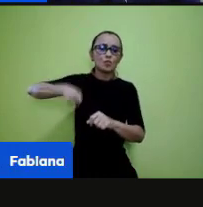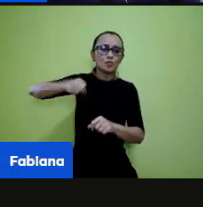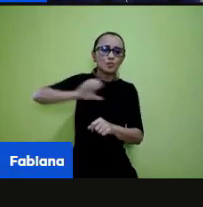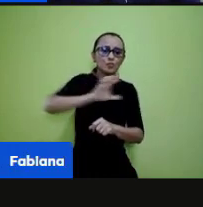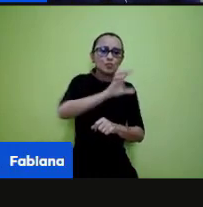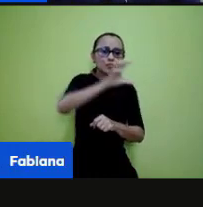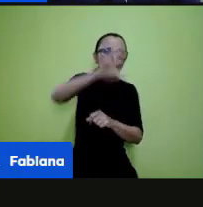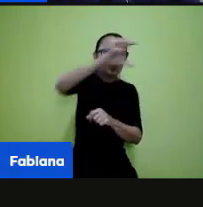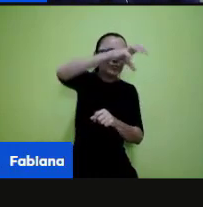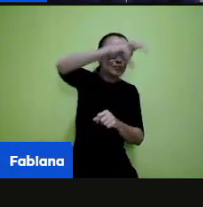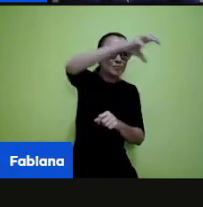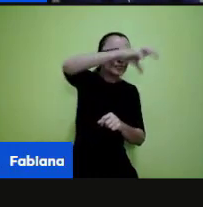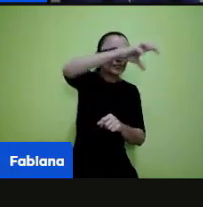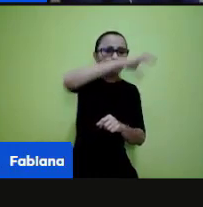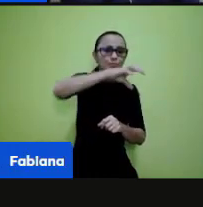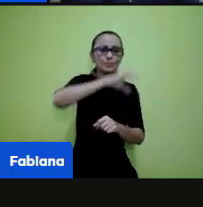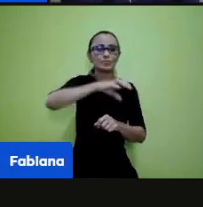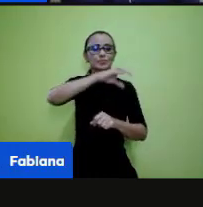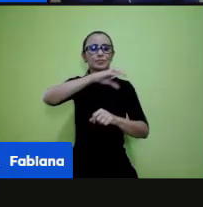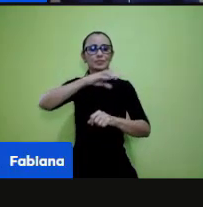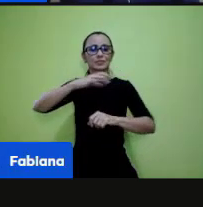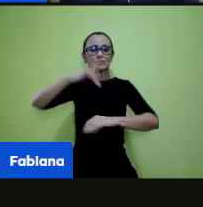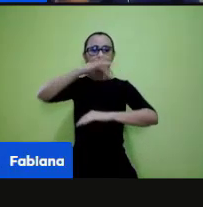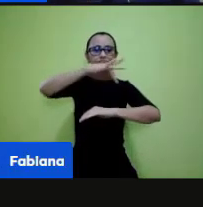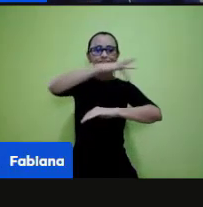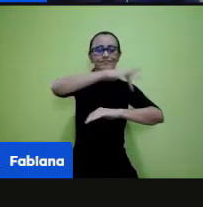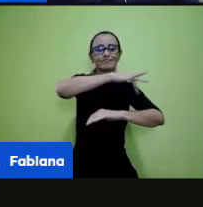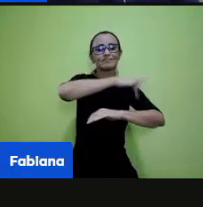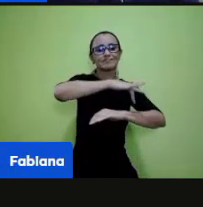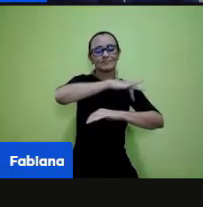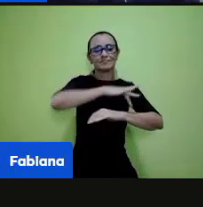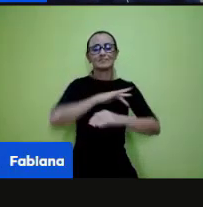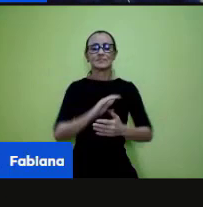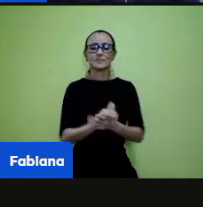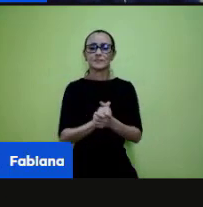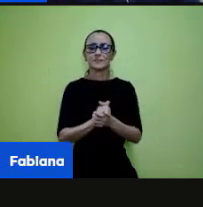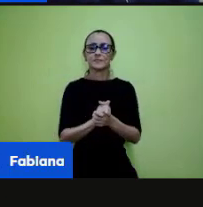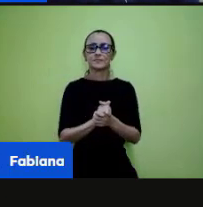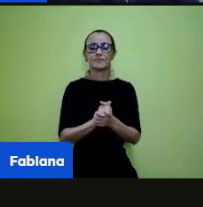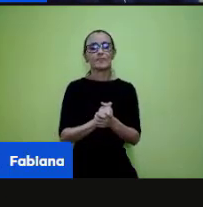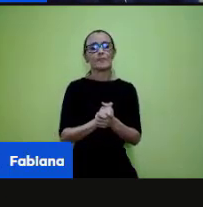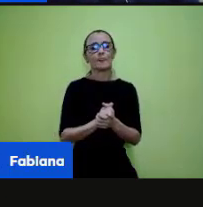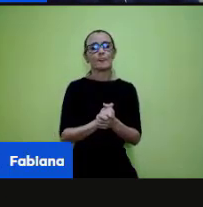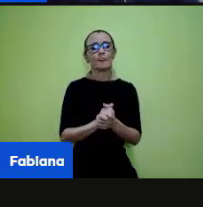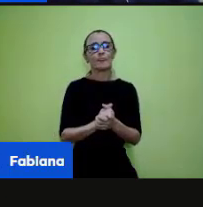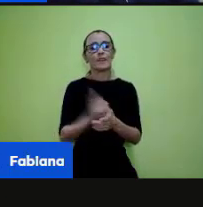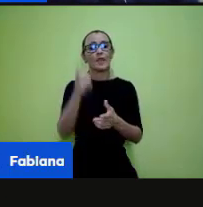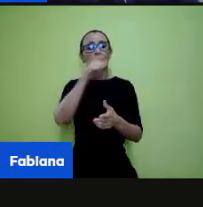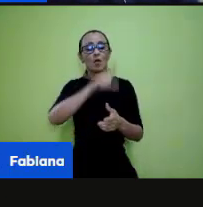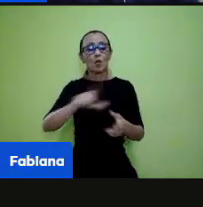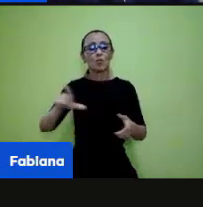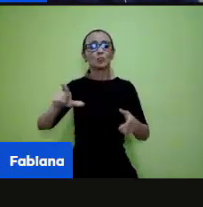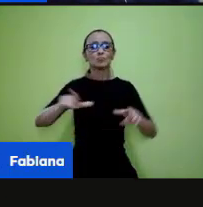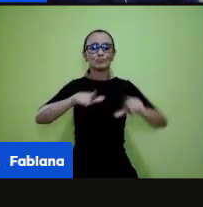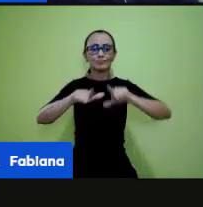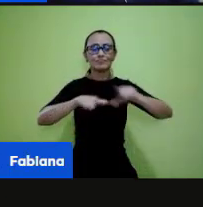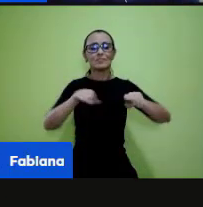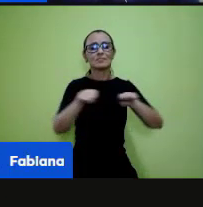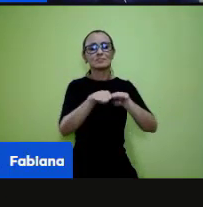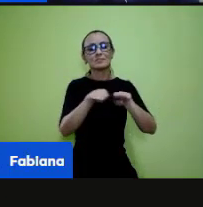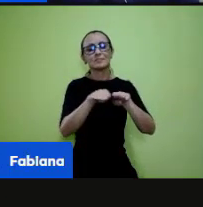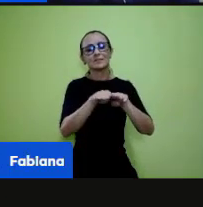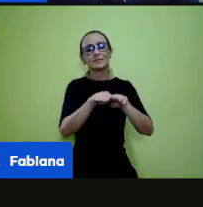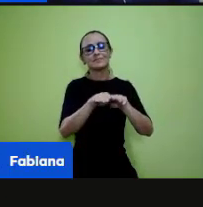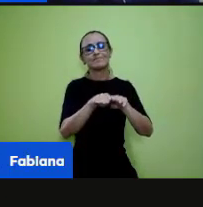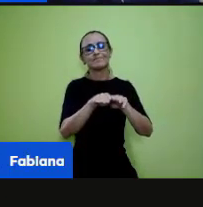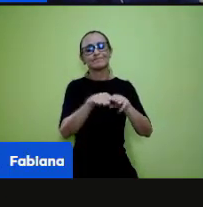combater o vetor adulto desse transmissor dessas doenças. Outra atividade do colaborador, atribuição, é encaminhar